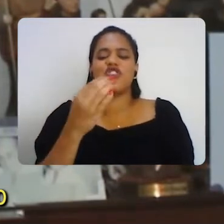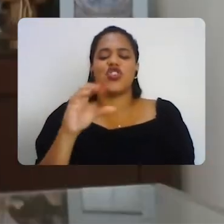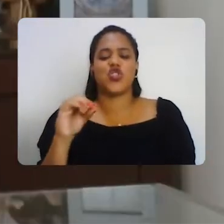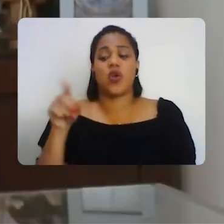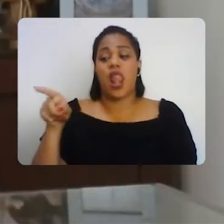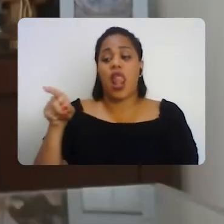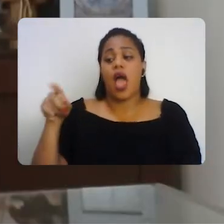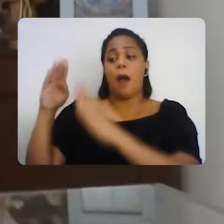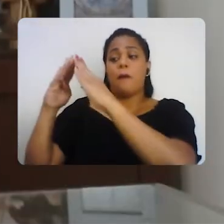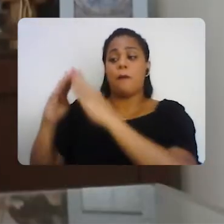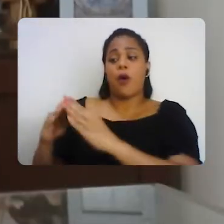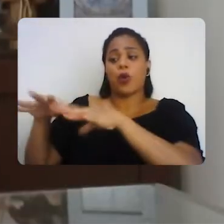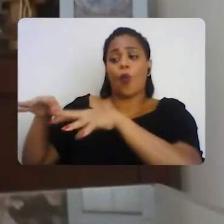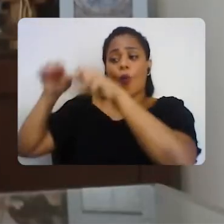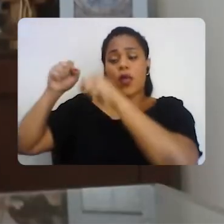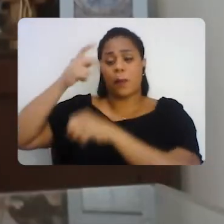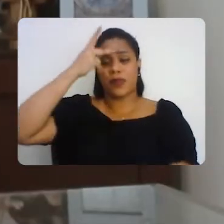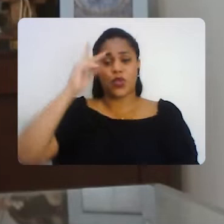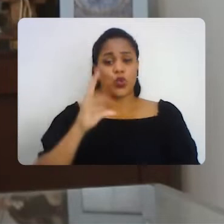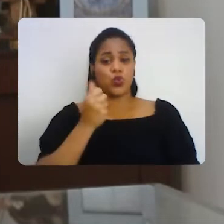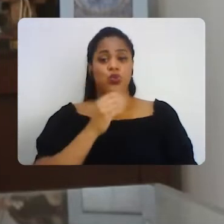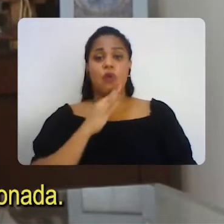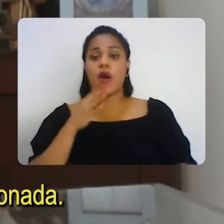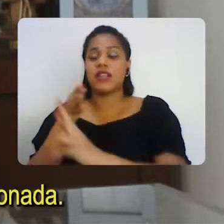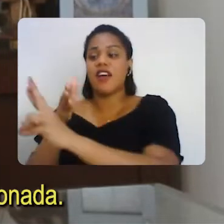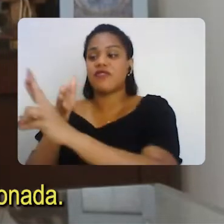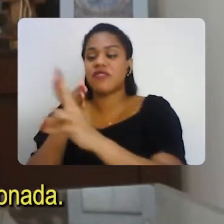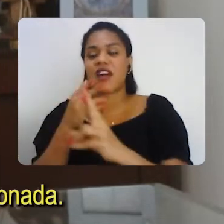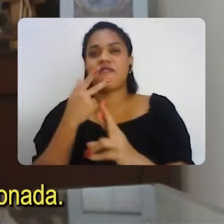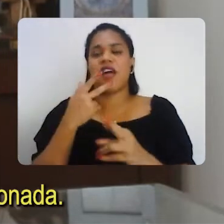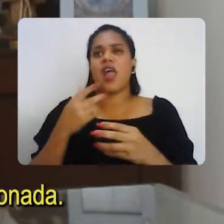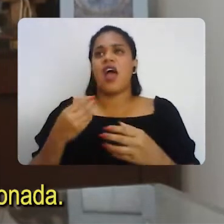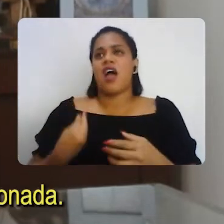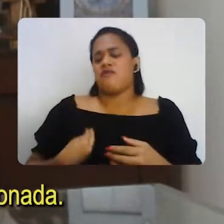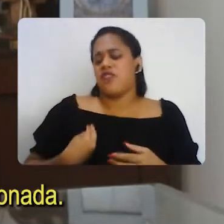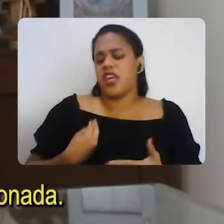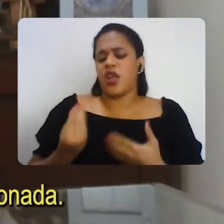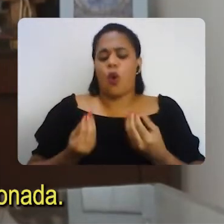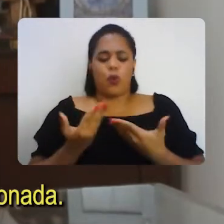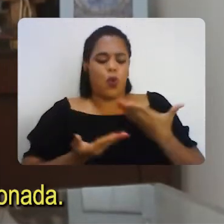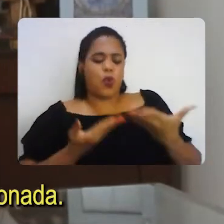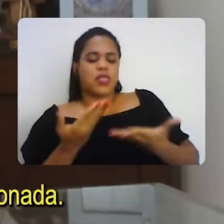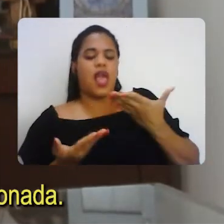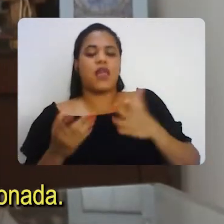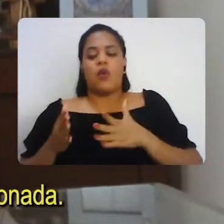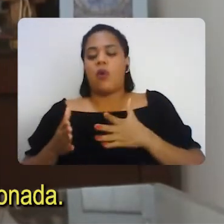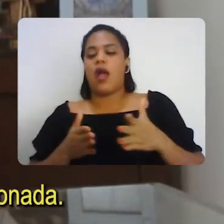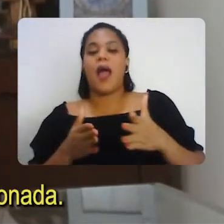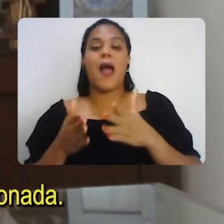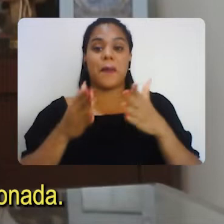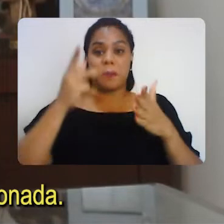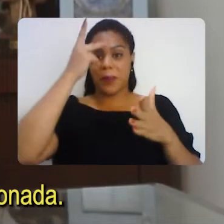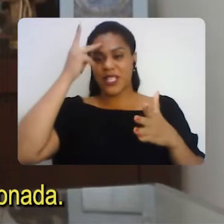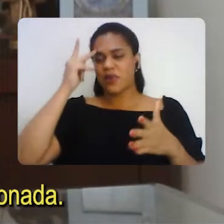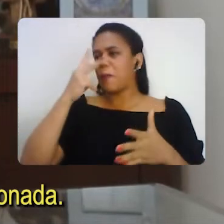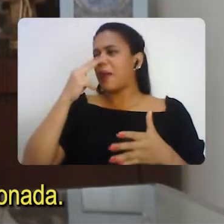sertão e que é referência para todos, né? Para dar sinais de caminhos e de cuidados, né? Para